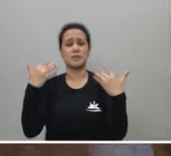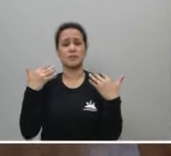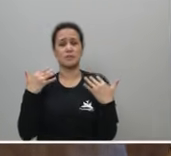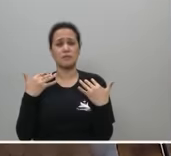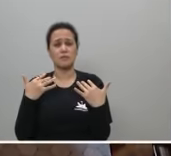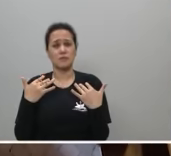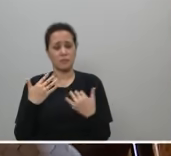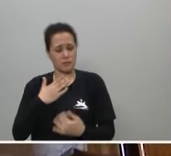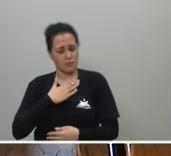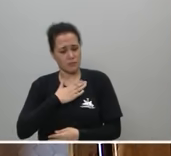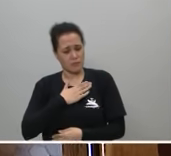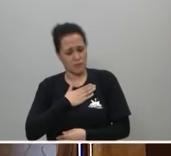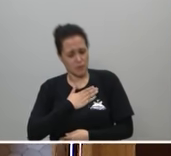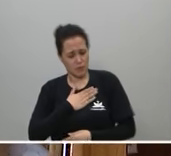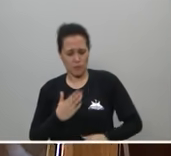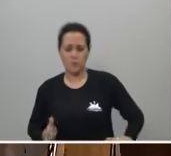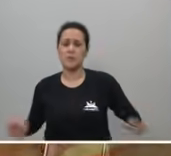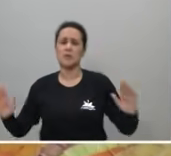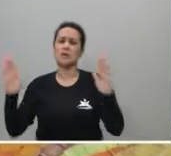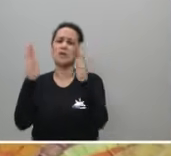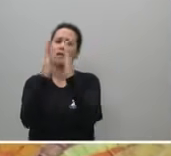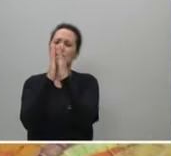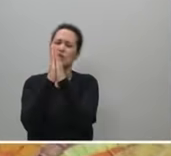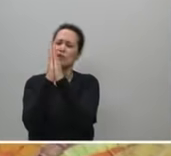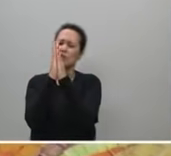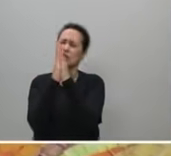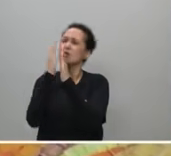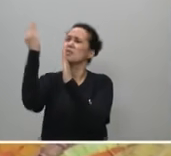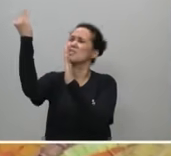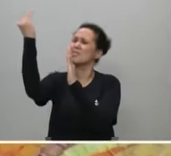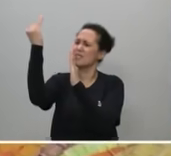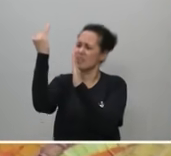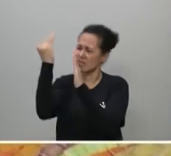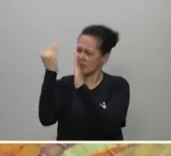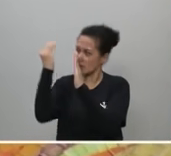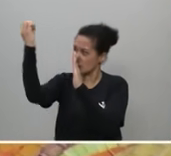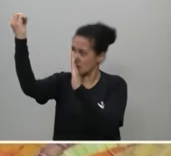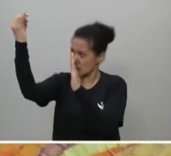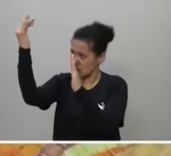iluminar, o meu rezar vem